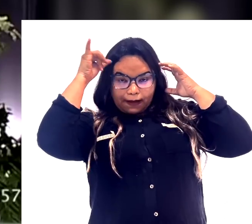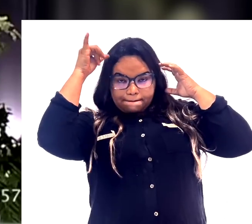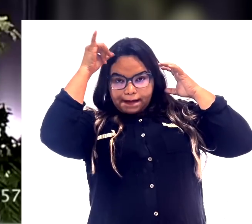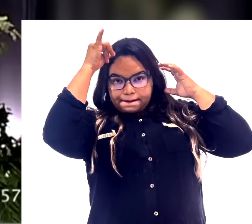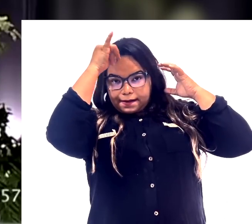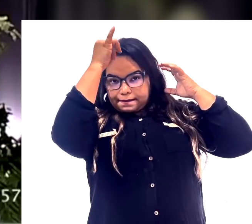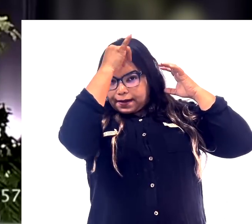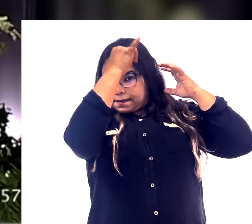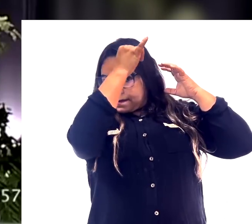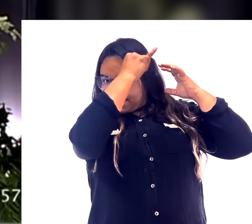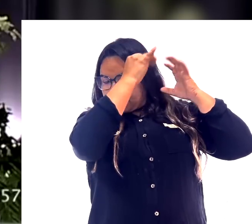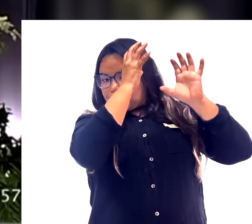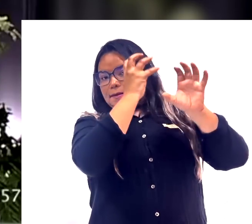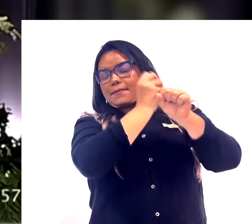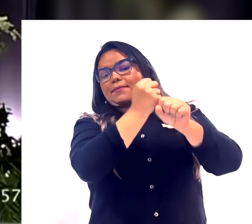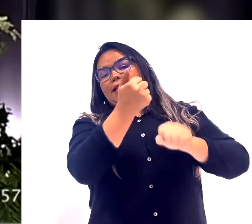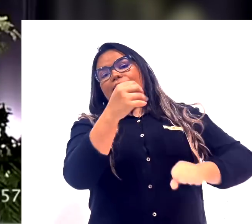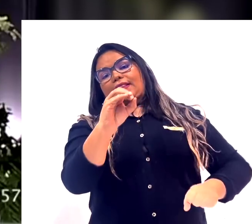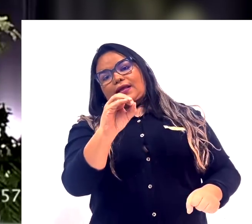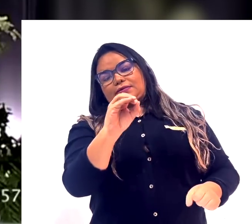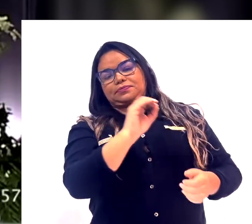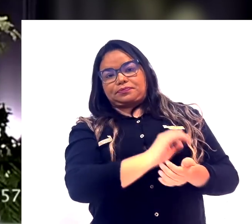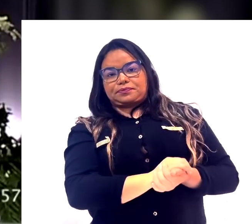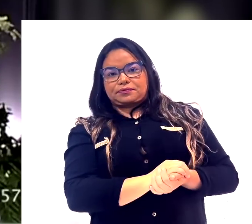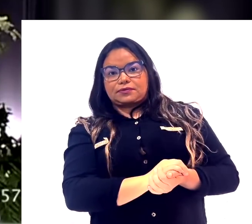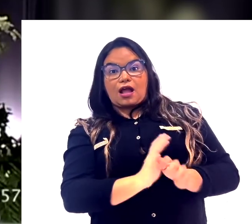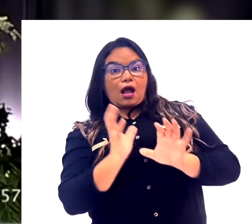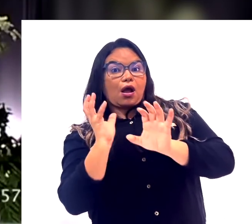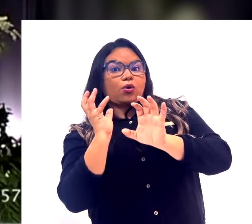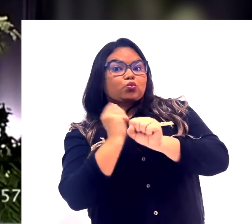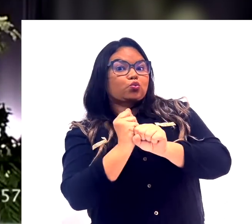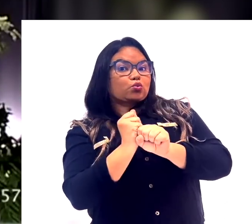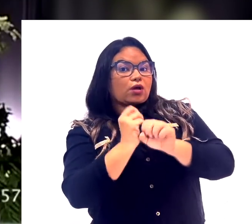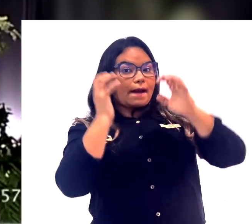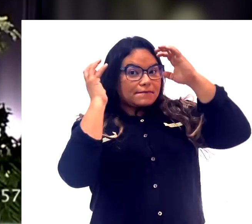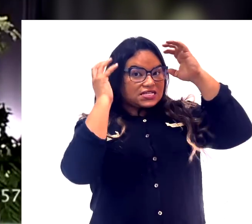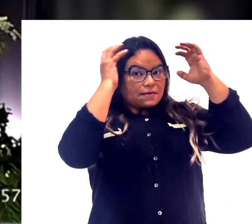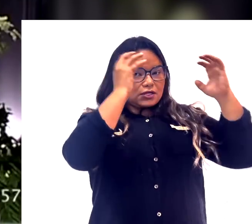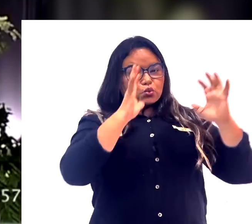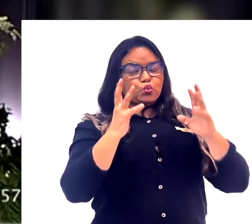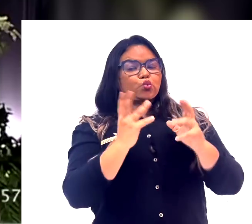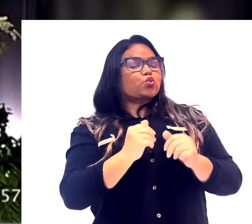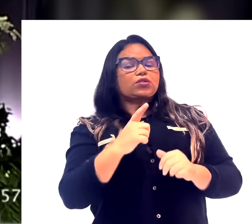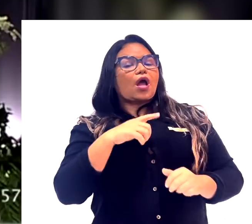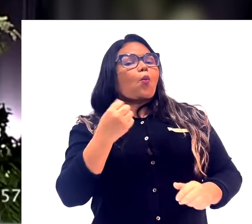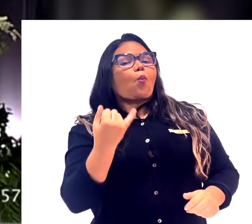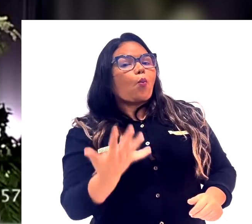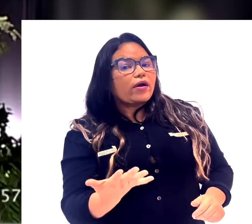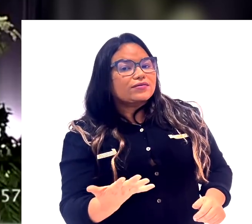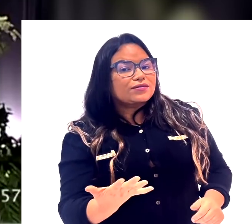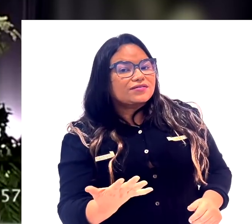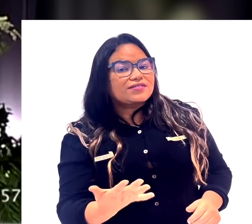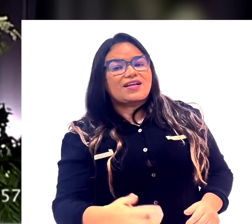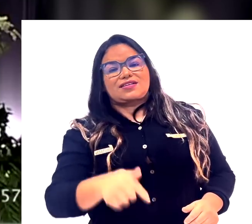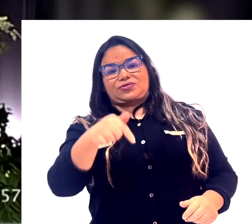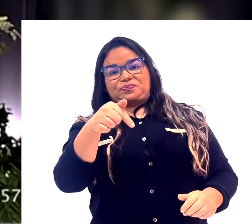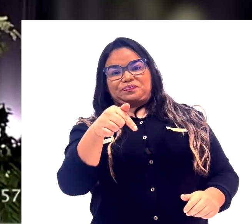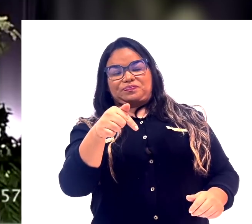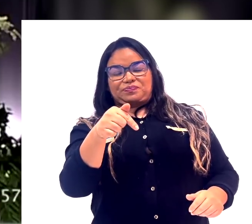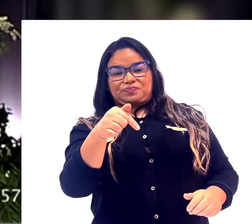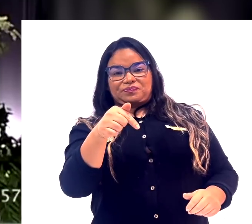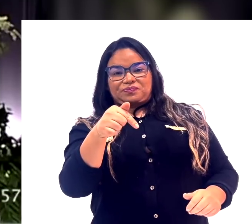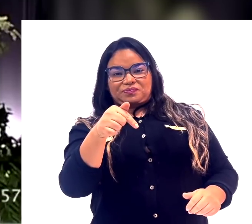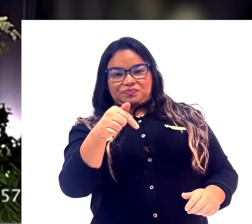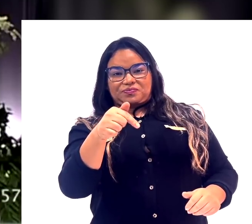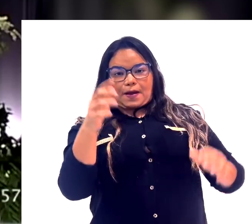você conta todas as cabeças das bestas de Daniel 7, quantas cabeças nós temos? Temos 7 cabeças.